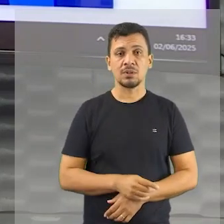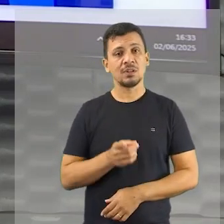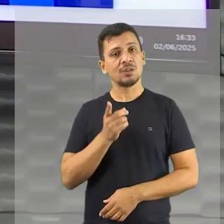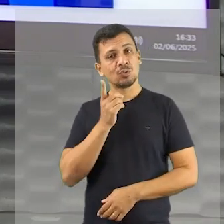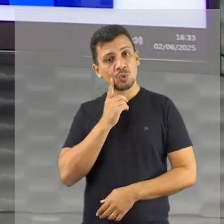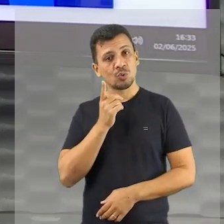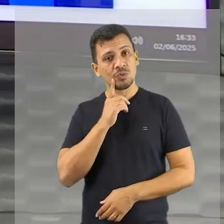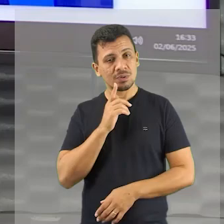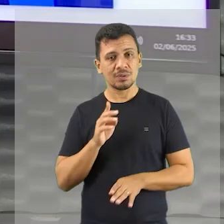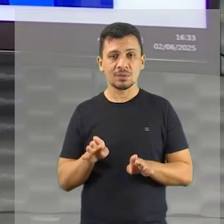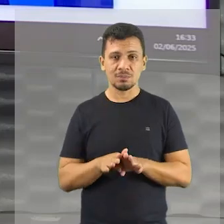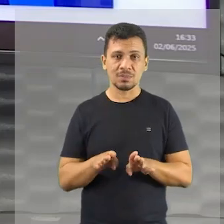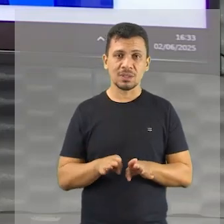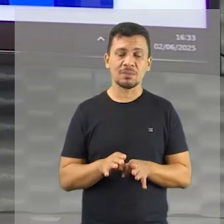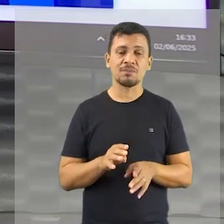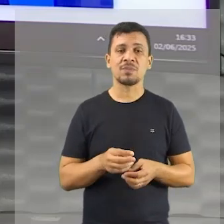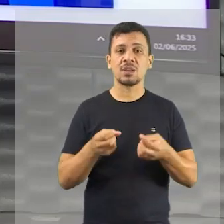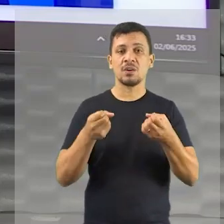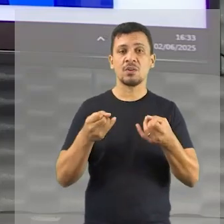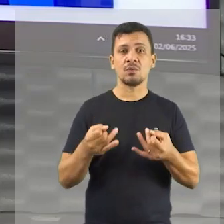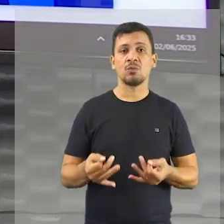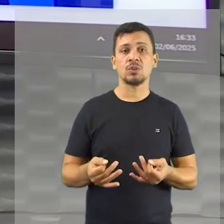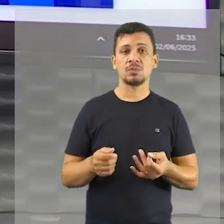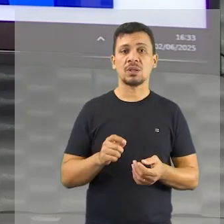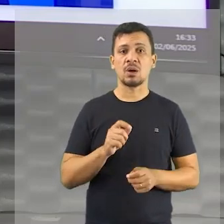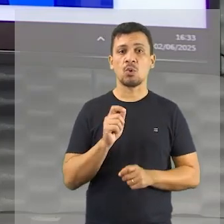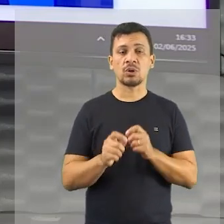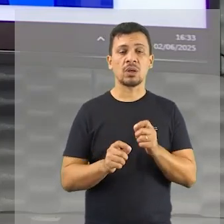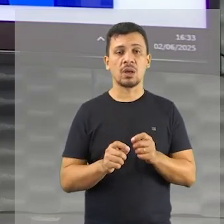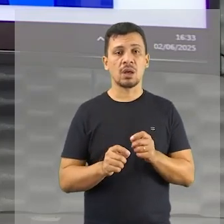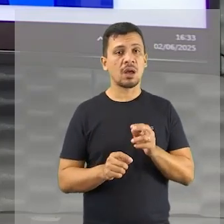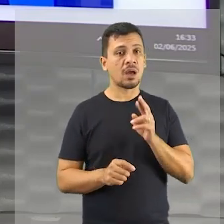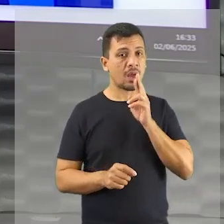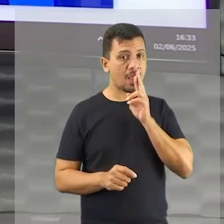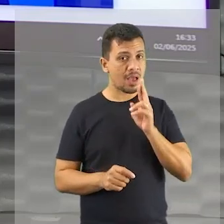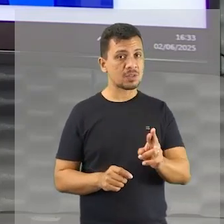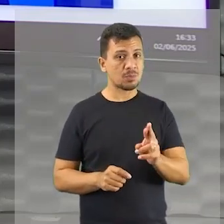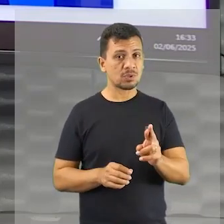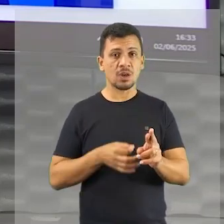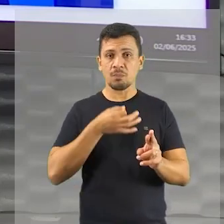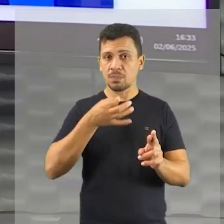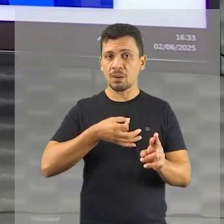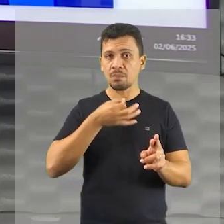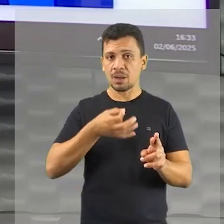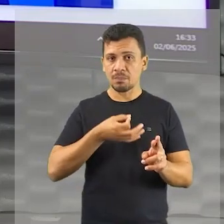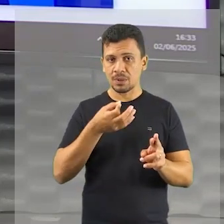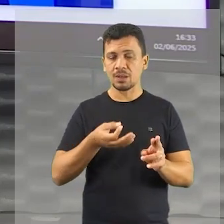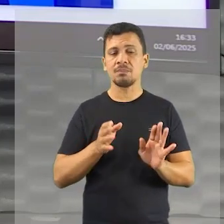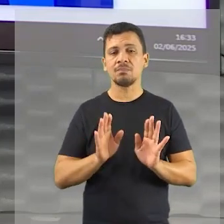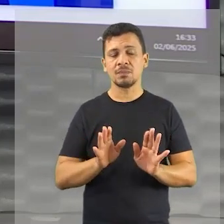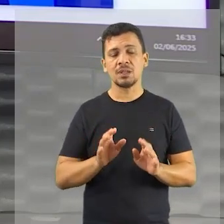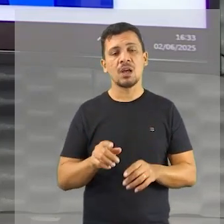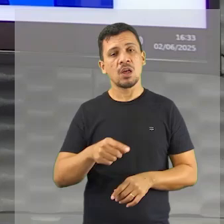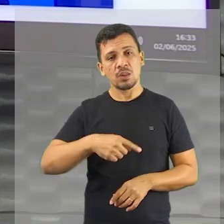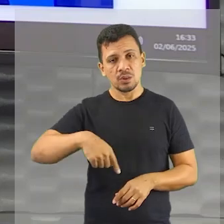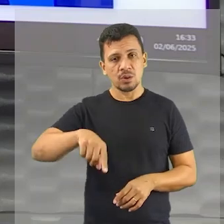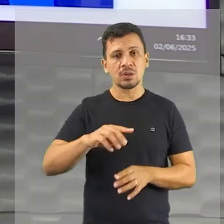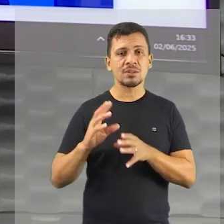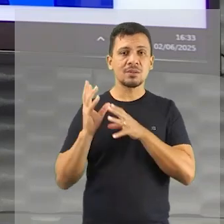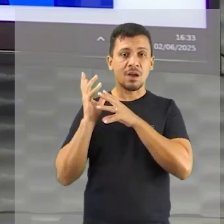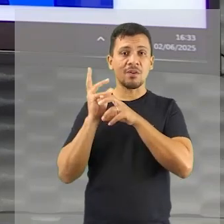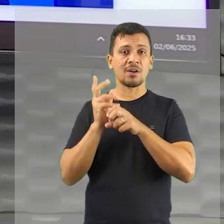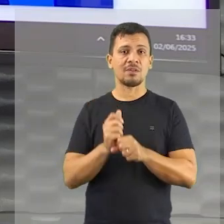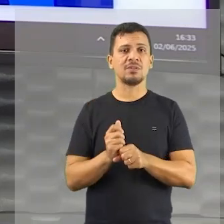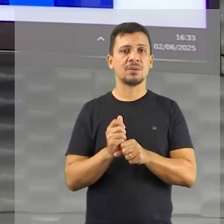dúvida também, vou falar um pouquinho a mais das respostas, comentar as perguntas, comentar também as respostas, tá? Para que a gente faça essa revisão.